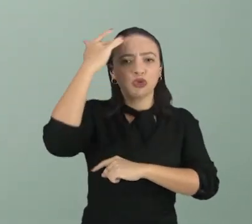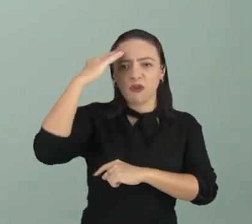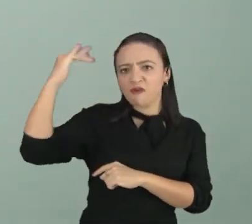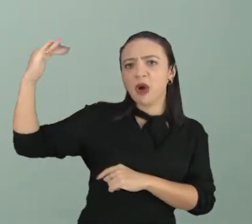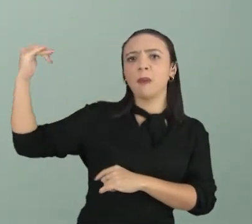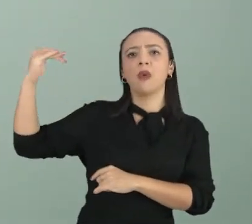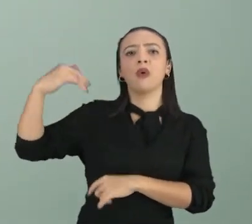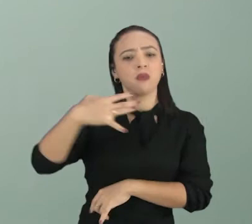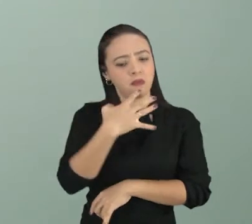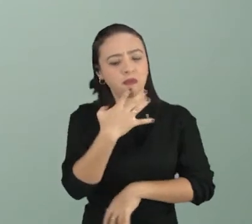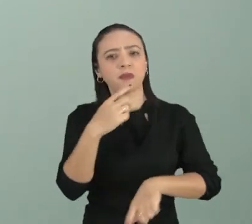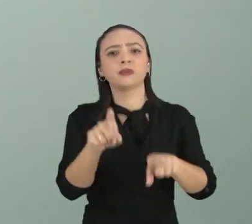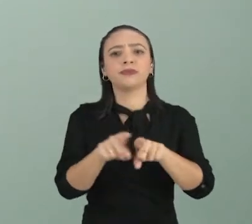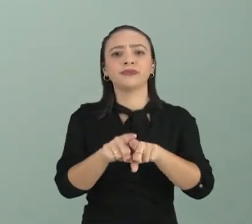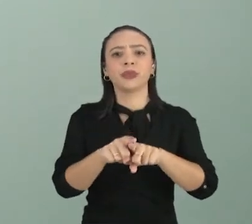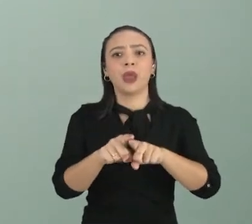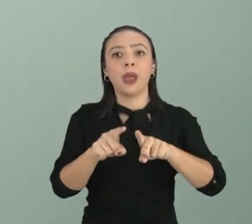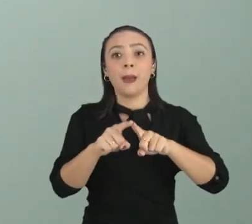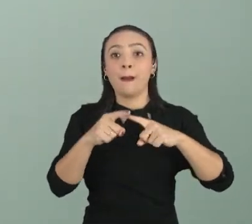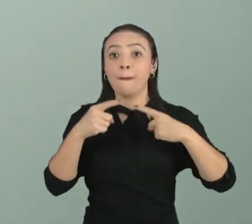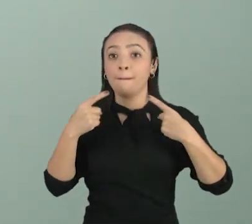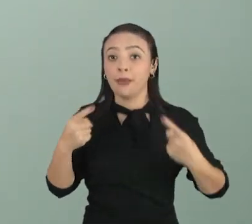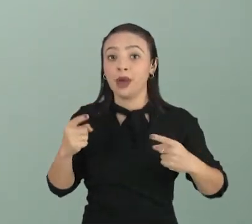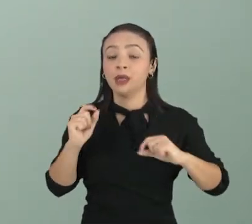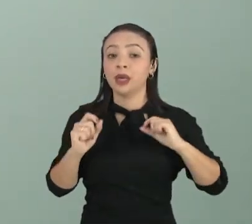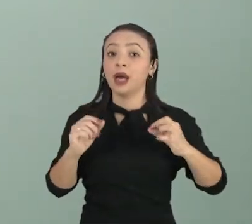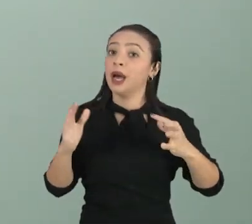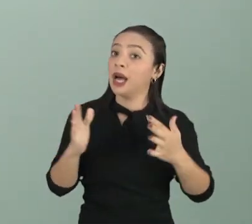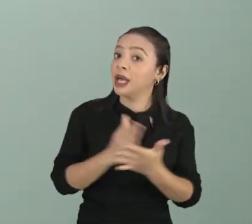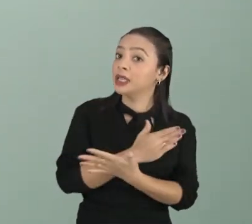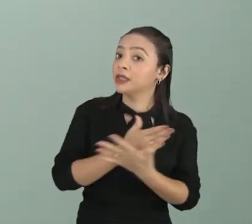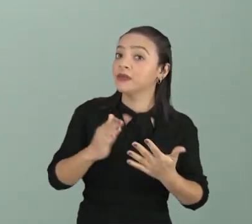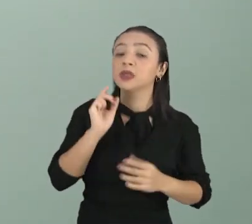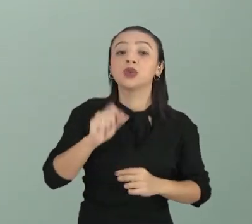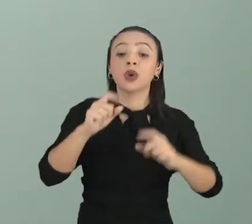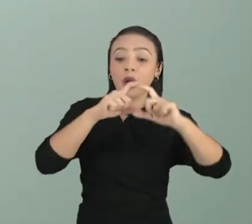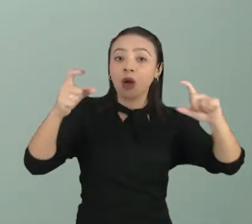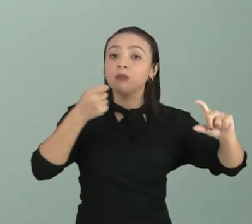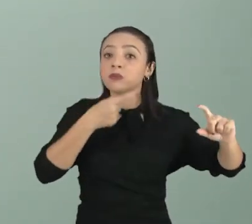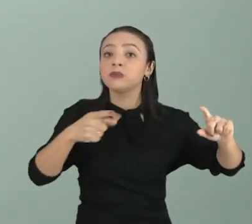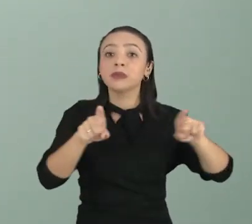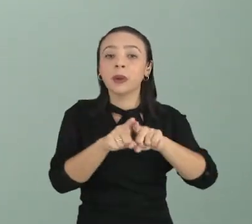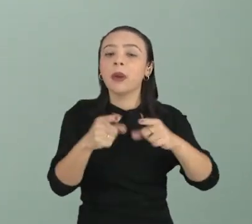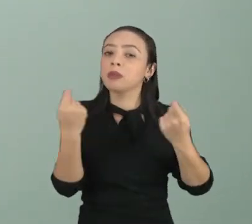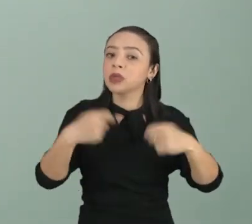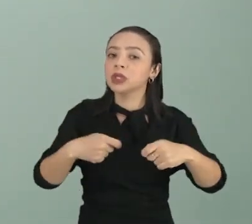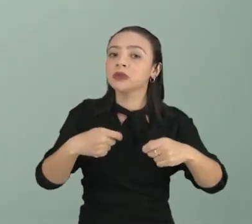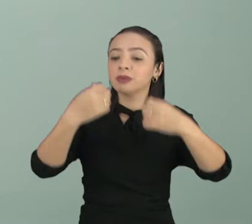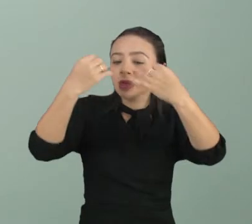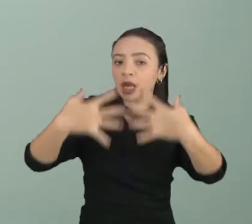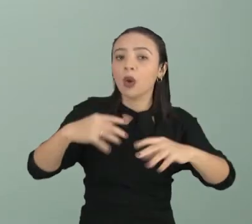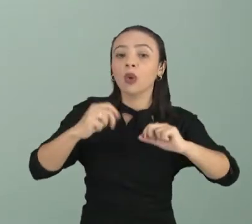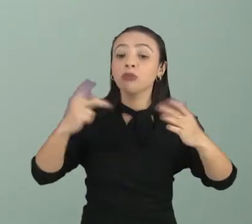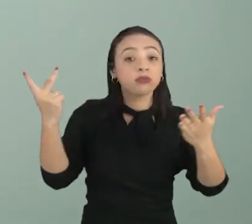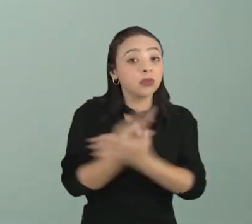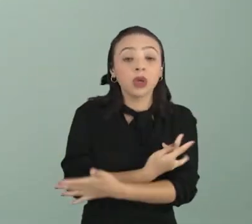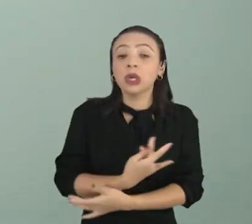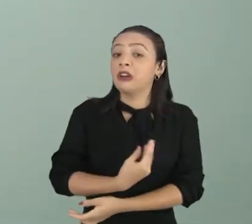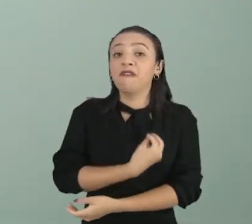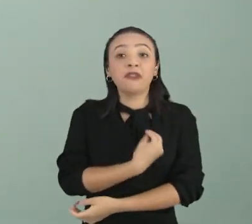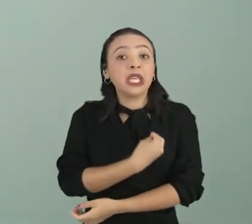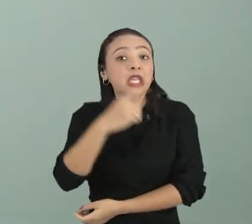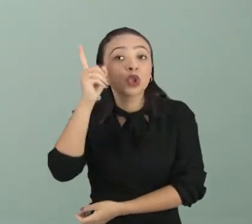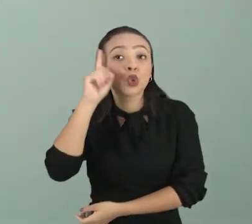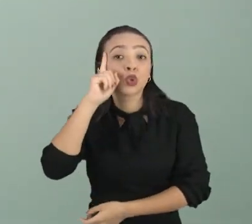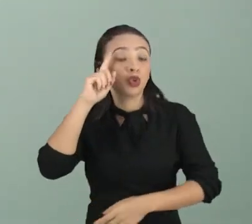pessoas conhecidas, mas nem sempre. Outras vezes, a charge ela vai se tratar de situações cotidianas, de